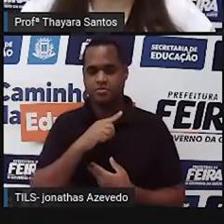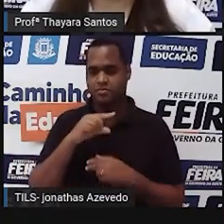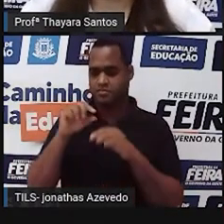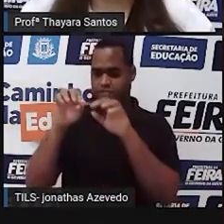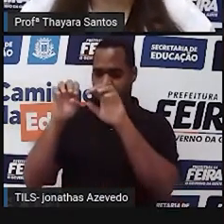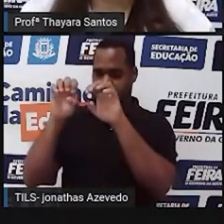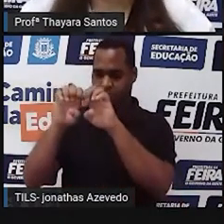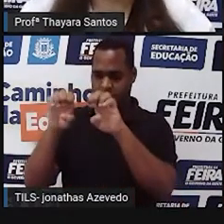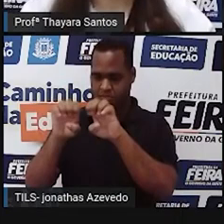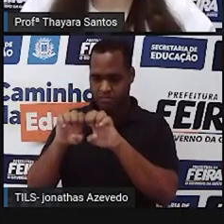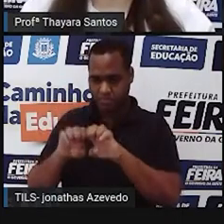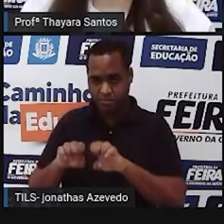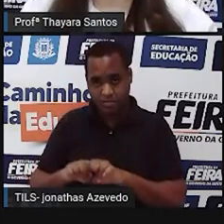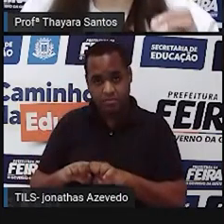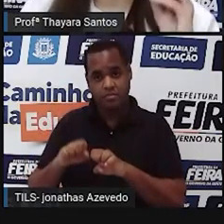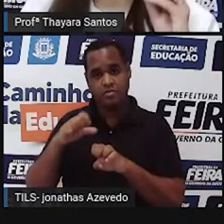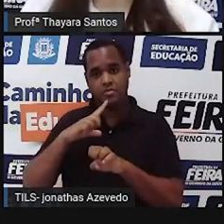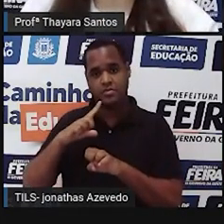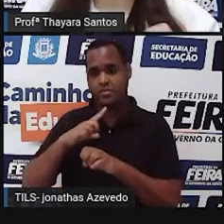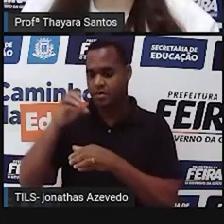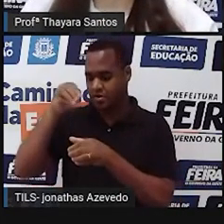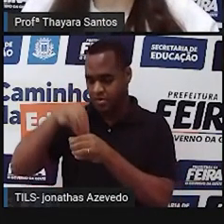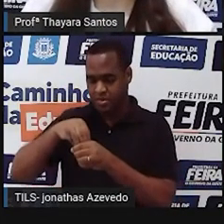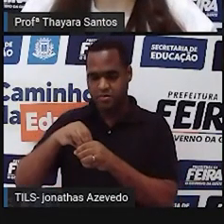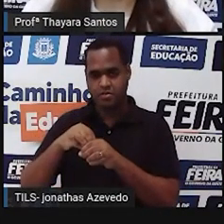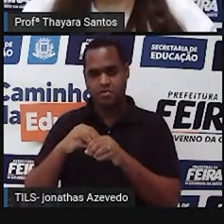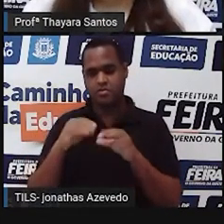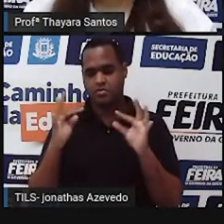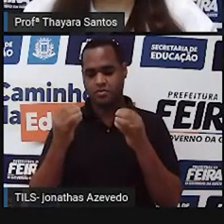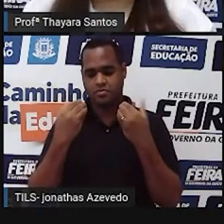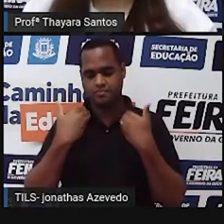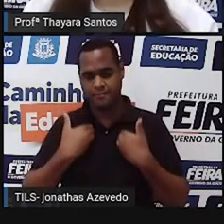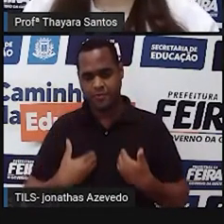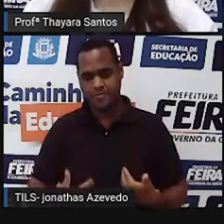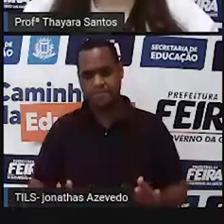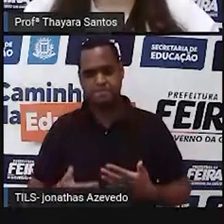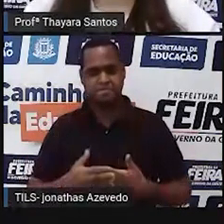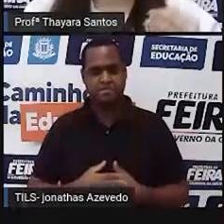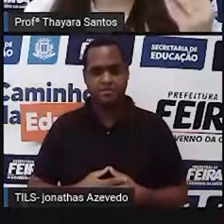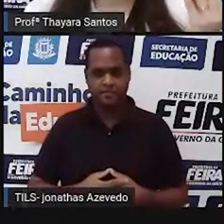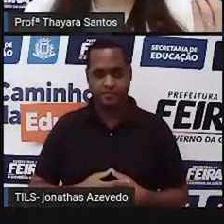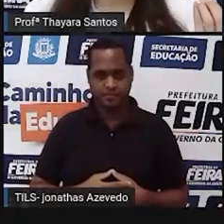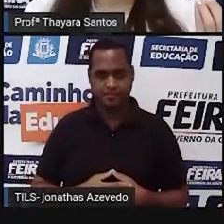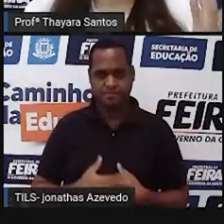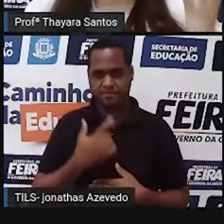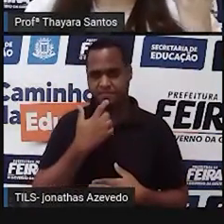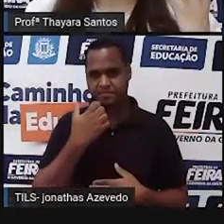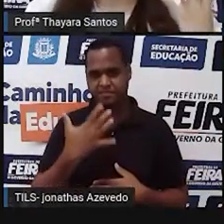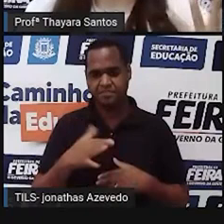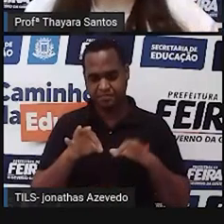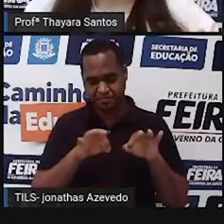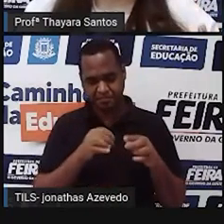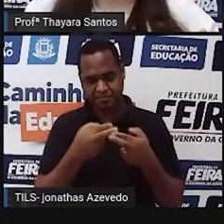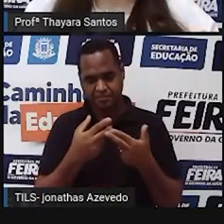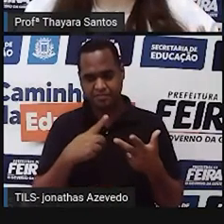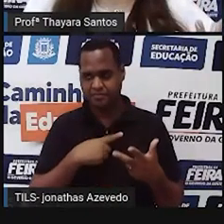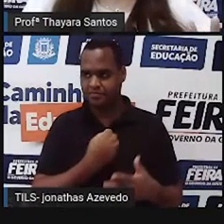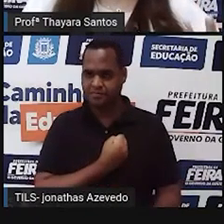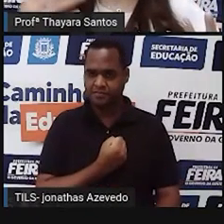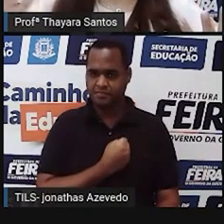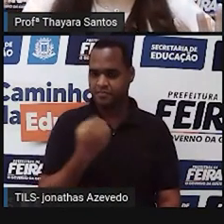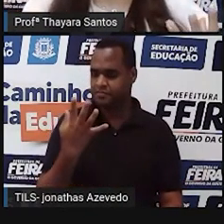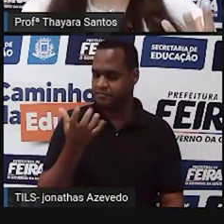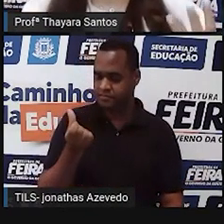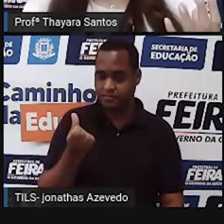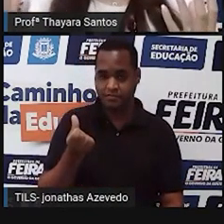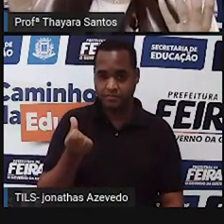estruturas dessa aqui dentro das nossas células. E isso quer dizer que, como são 46, e